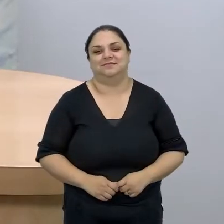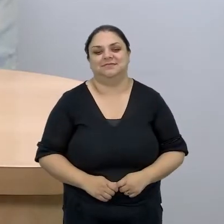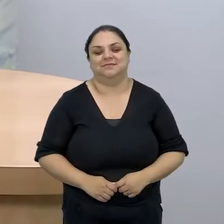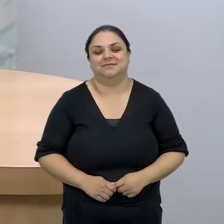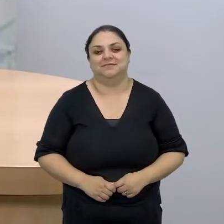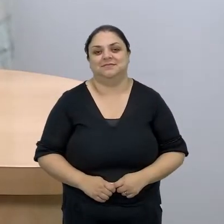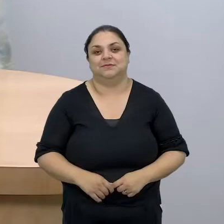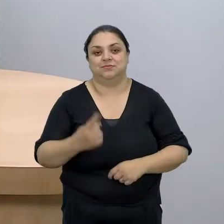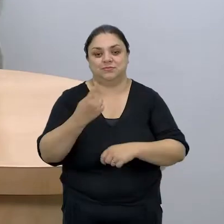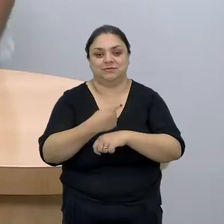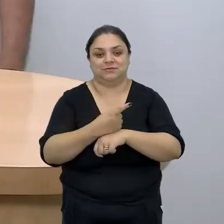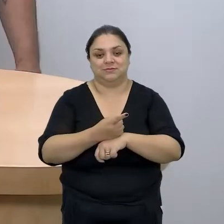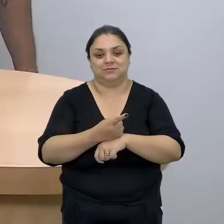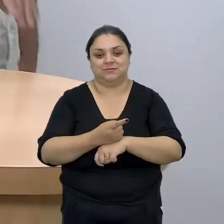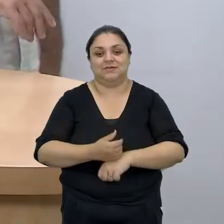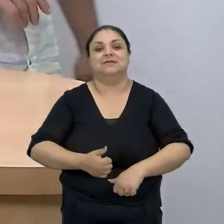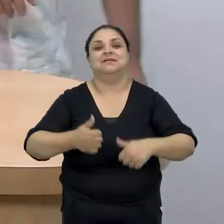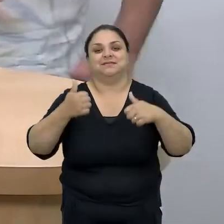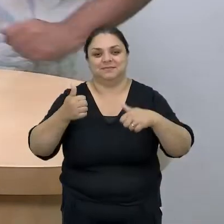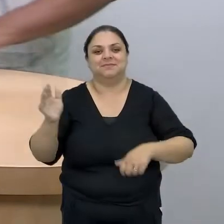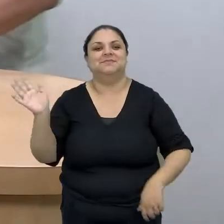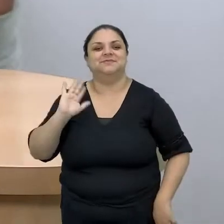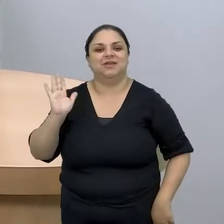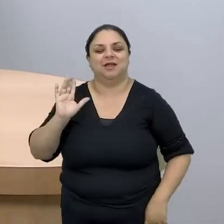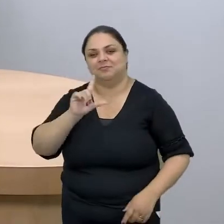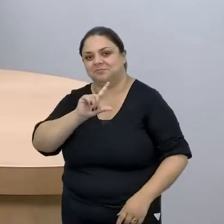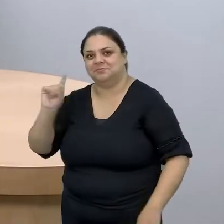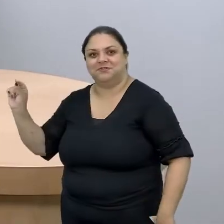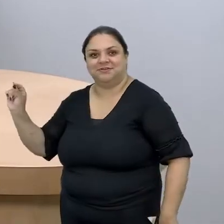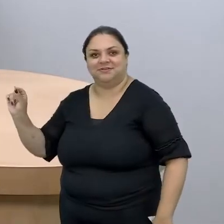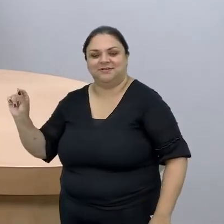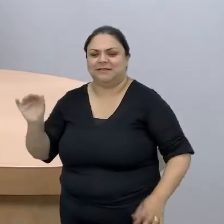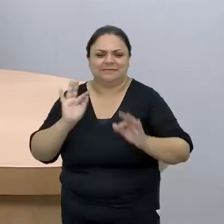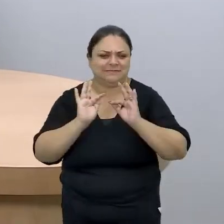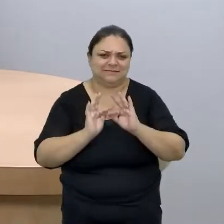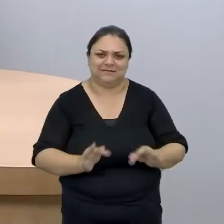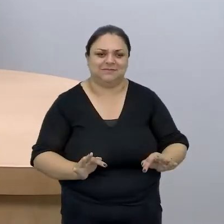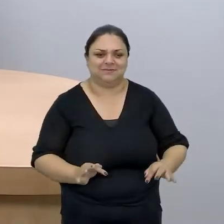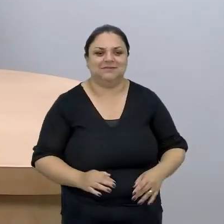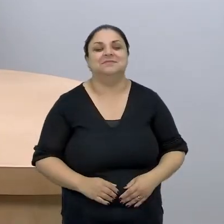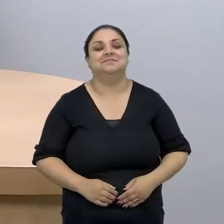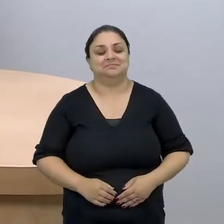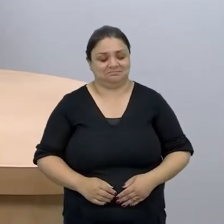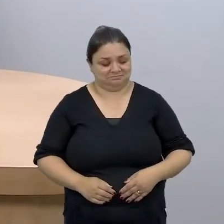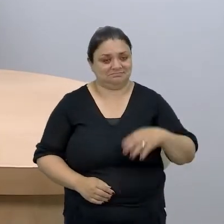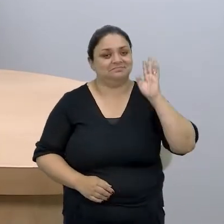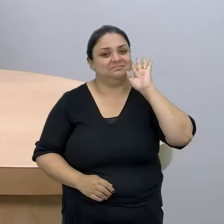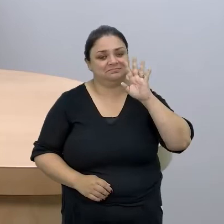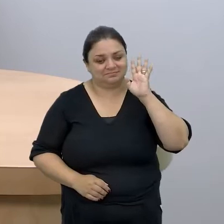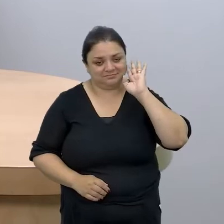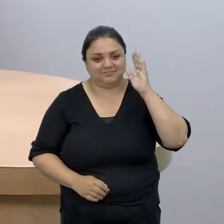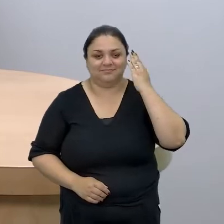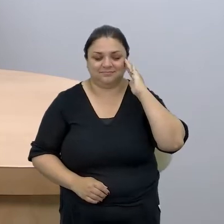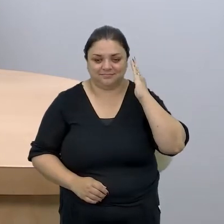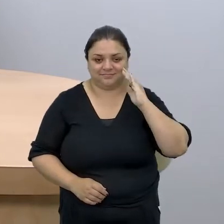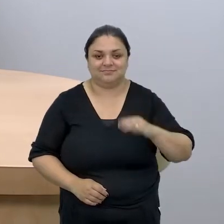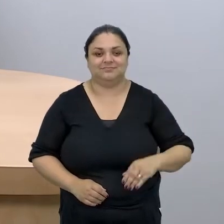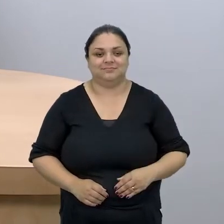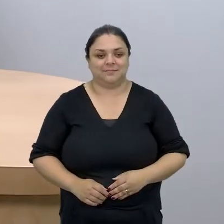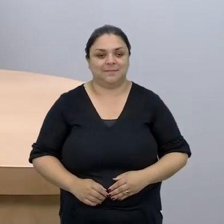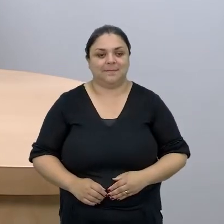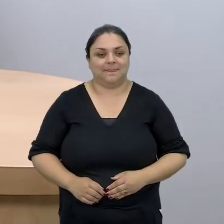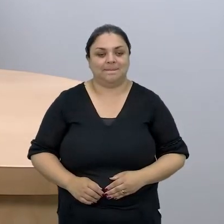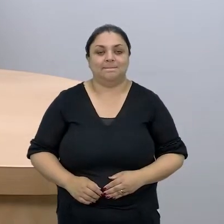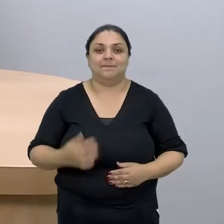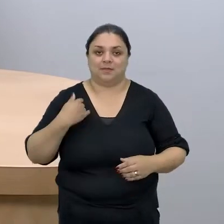assim: tá bom, tchau, foi um prazer. Aí vai embora. Isso. É uma bem simples, é uma É bem linguagem bem simplesinha. simples. Legal, mas é só legal. pra começar. Tanto que na aula eu